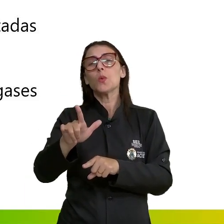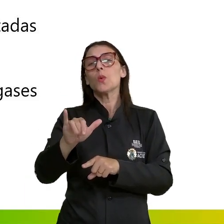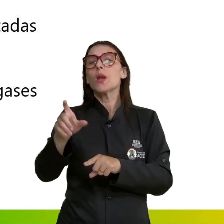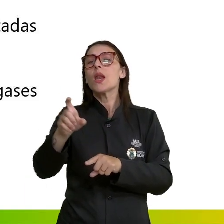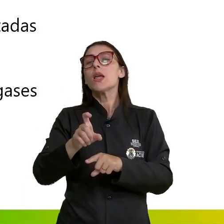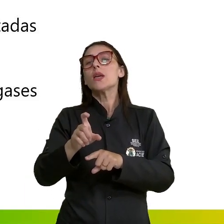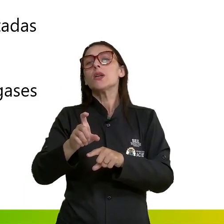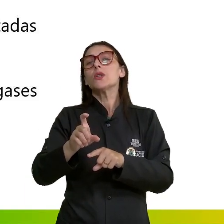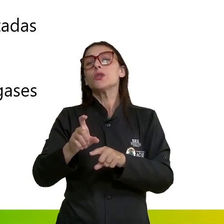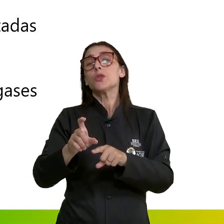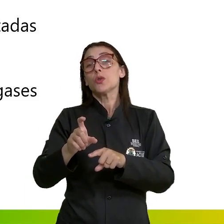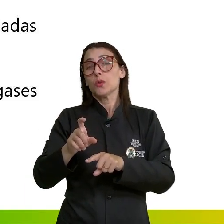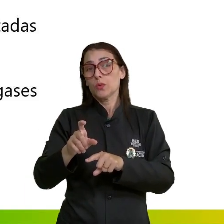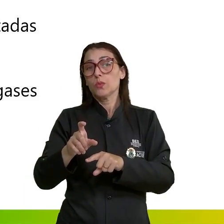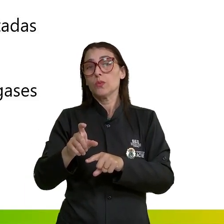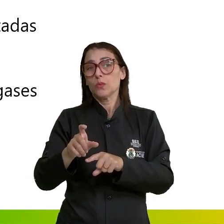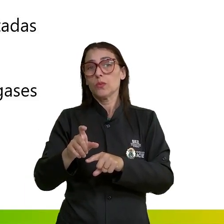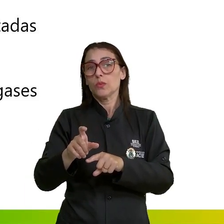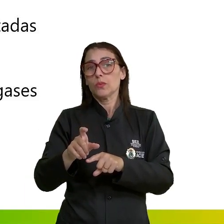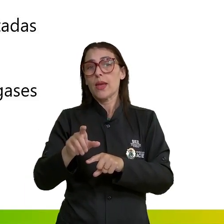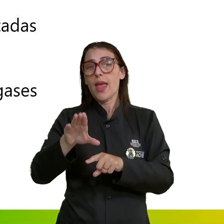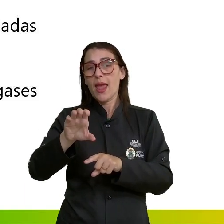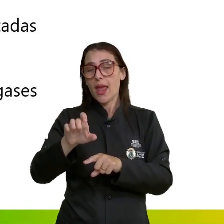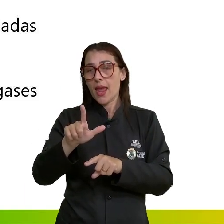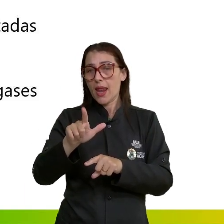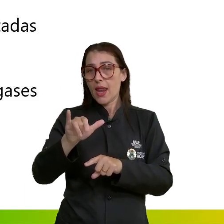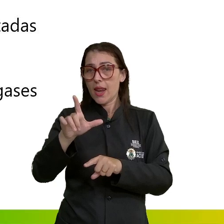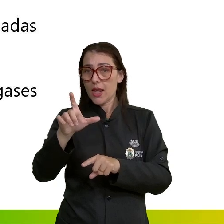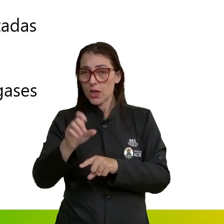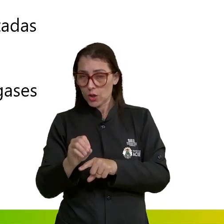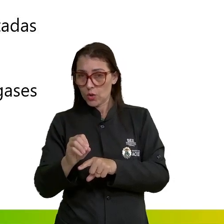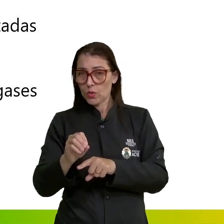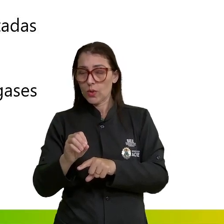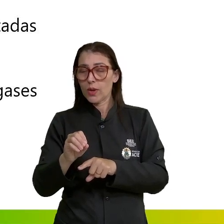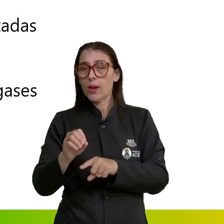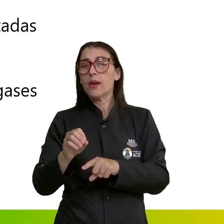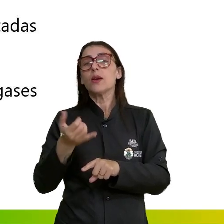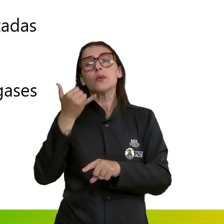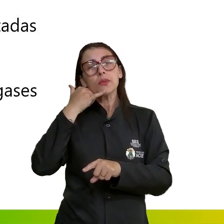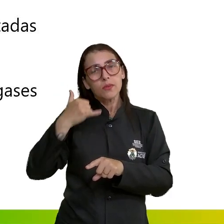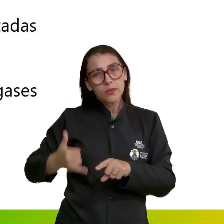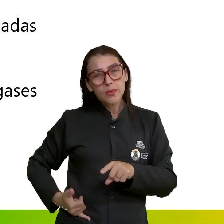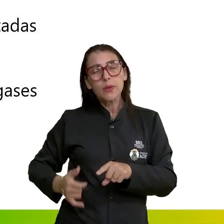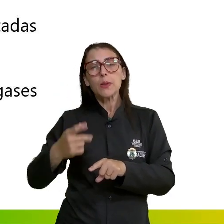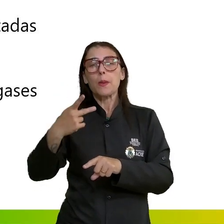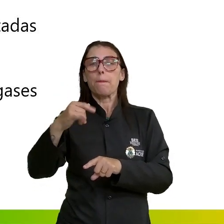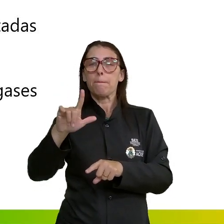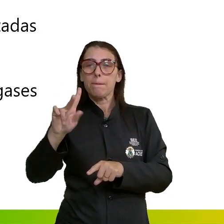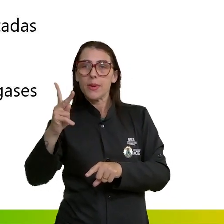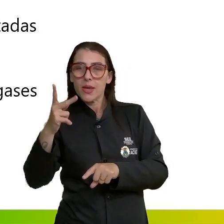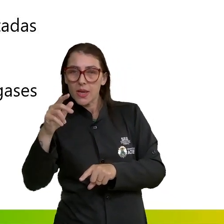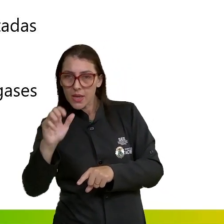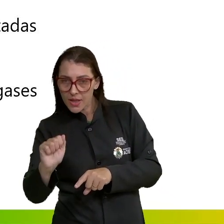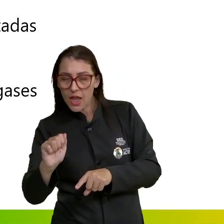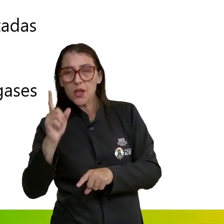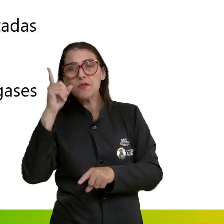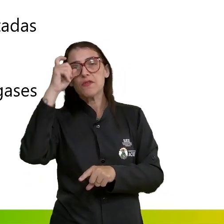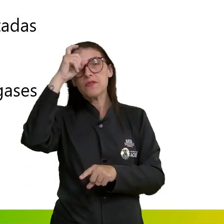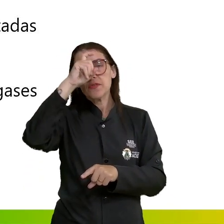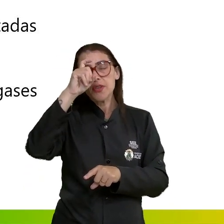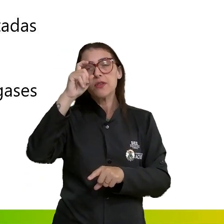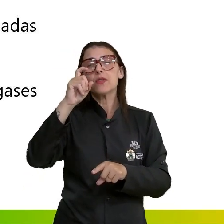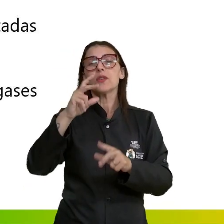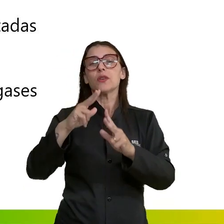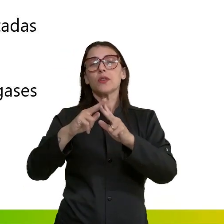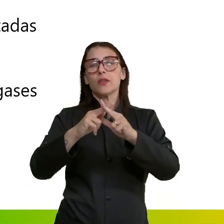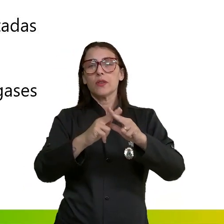vai chamar de e-lixo, que é o lixo eletrônico, e é um lixo que é muito difícil de se reciclar,